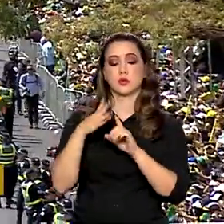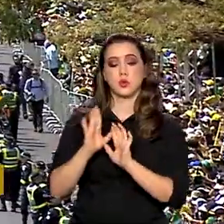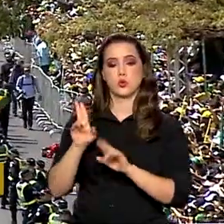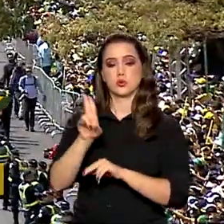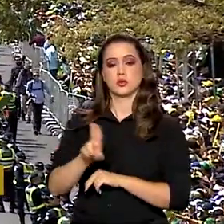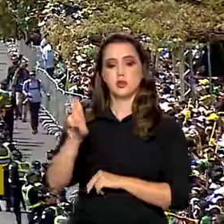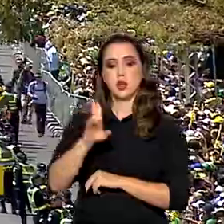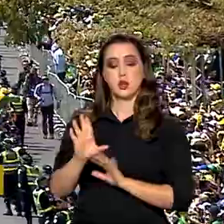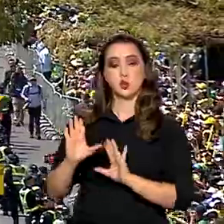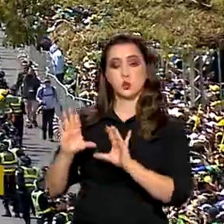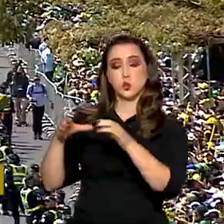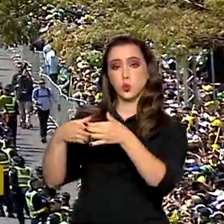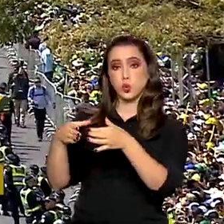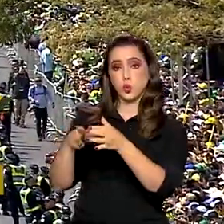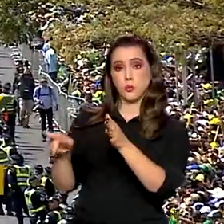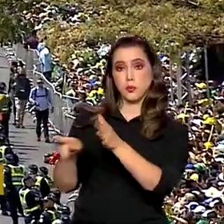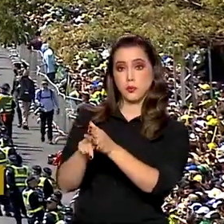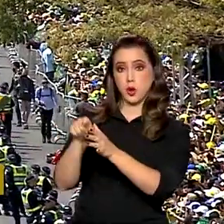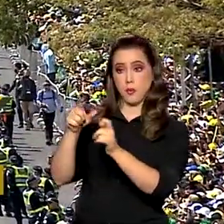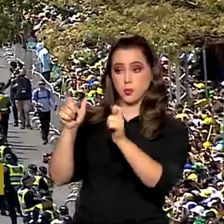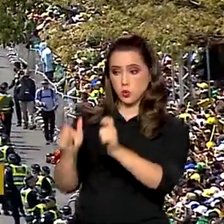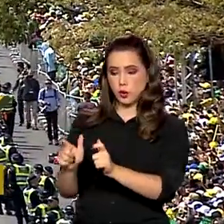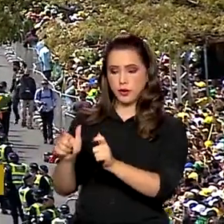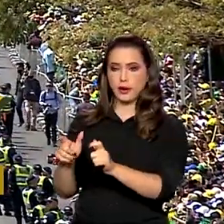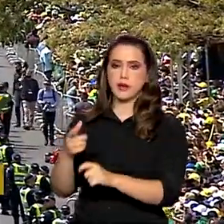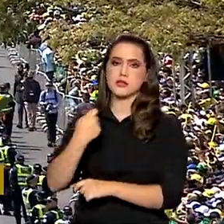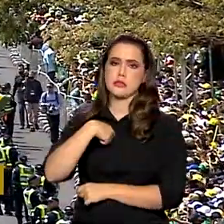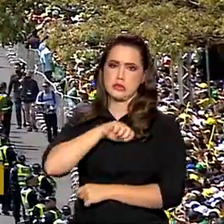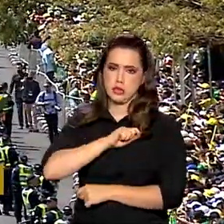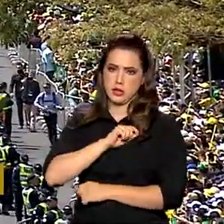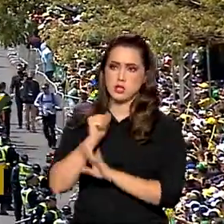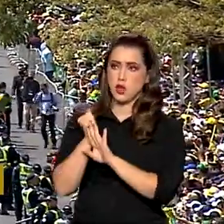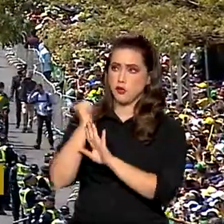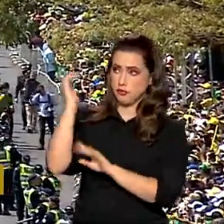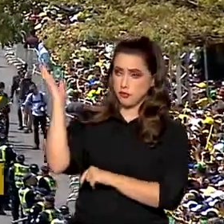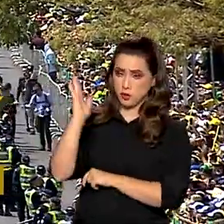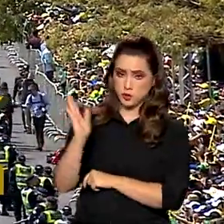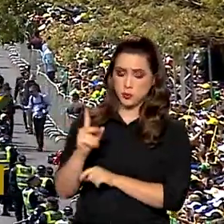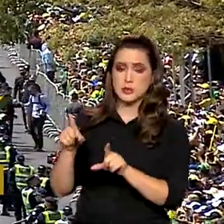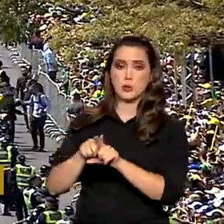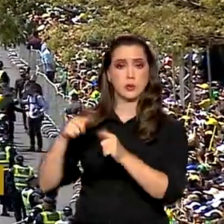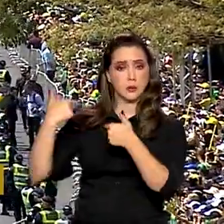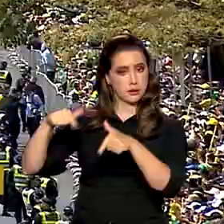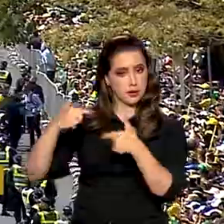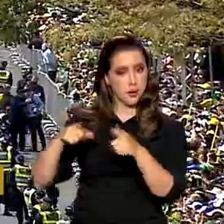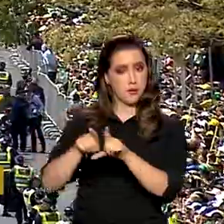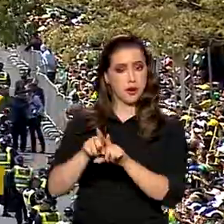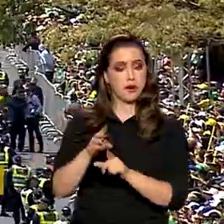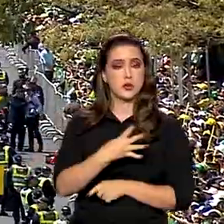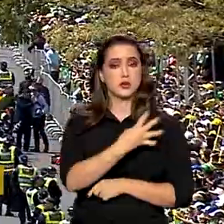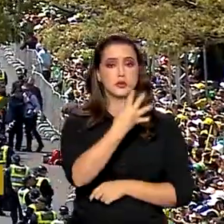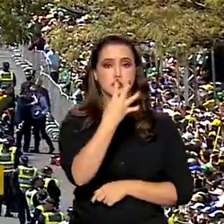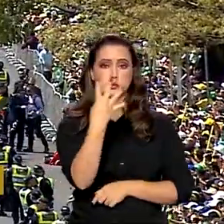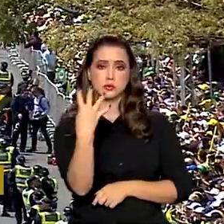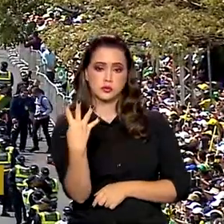meio de superintendências regionais e delegacias. No exterior, o órgão atua diretamente em